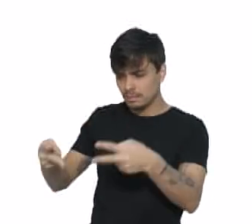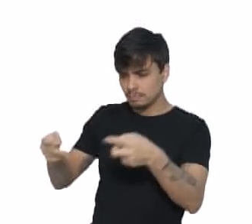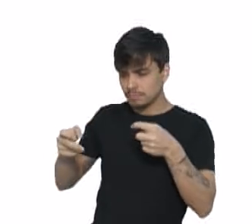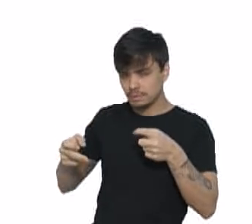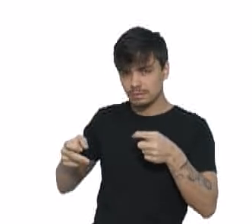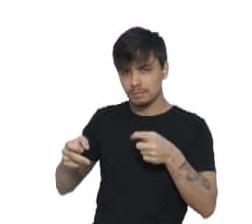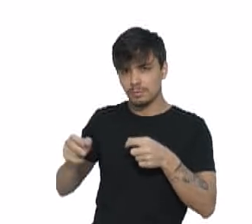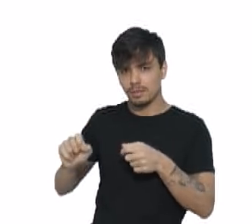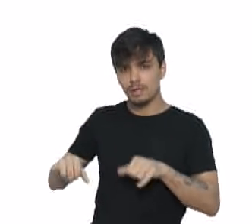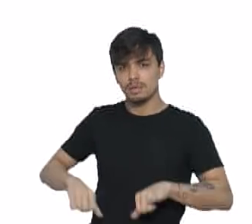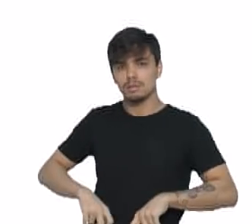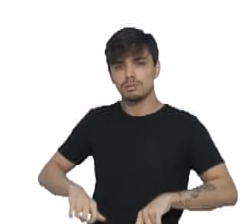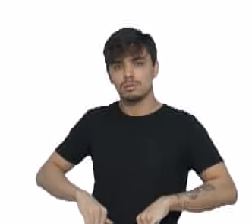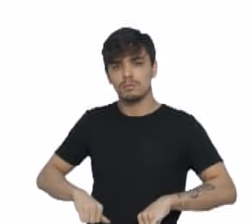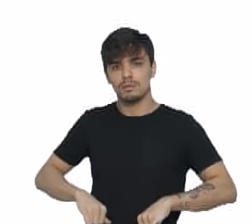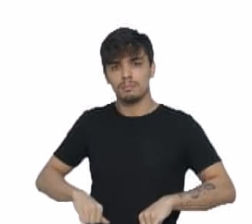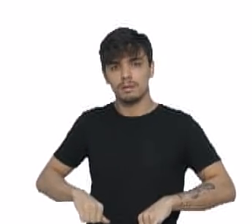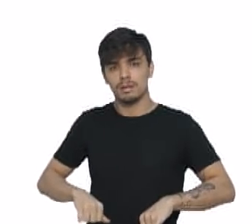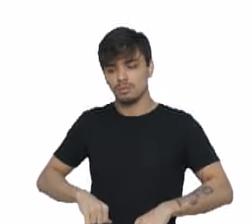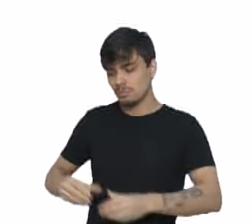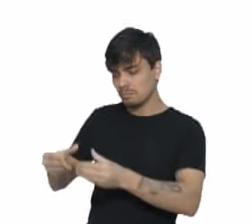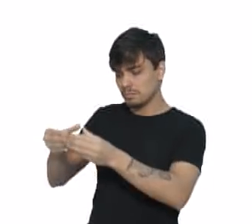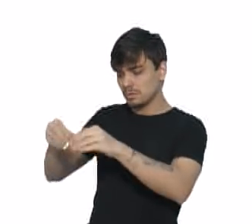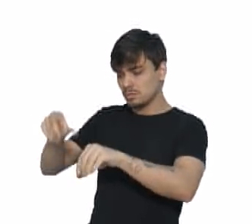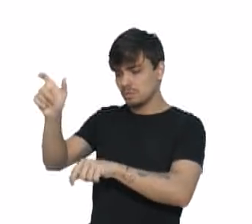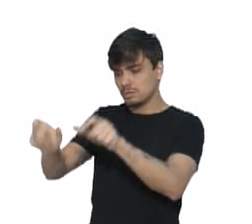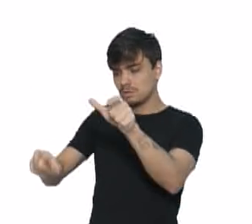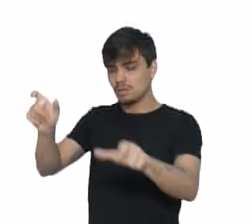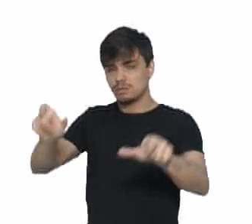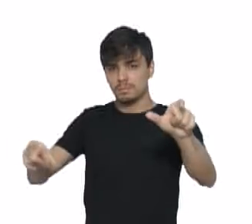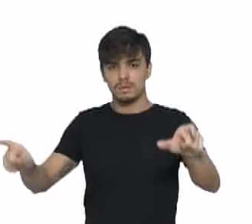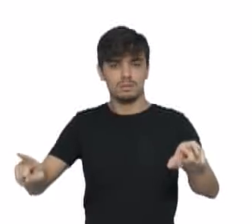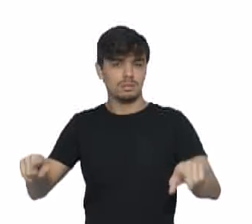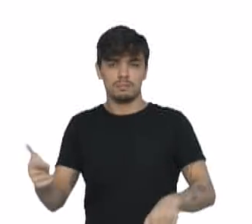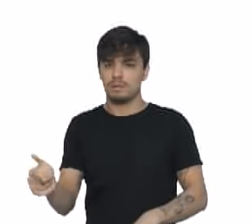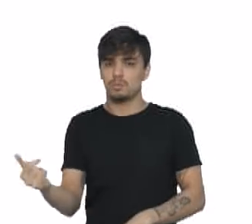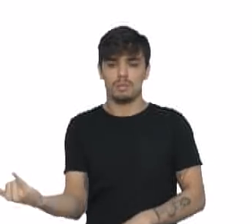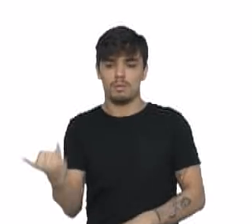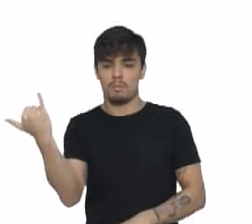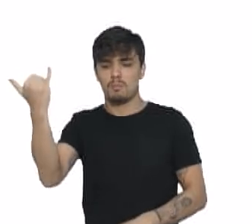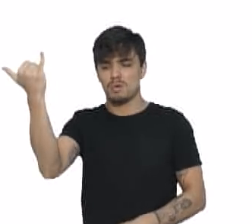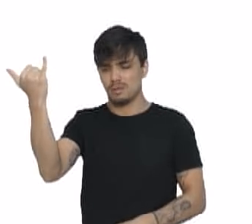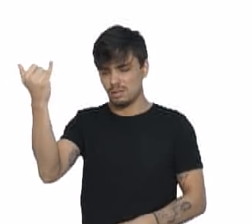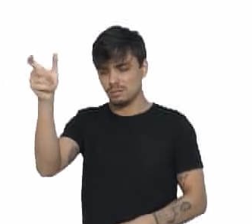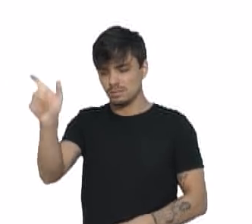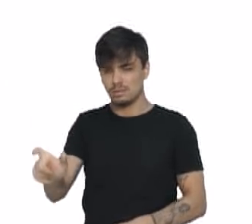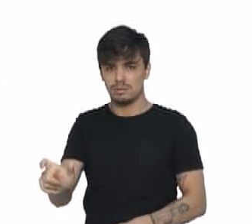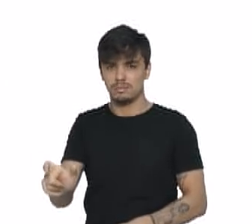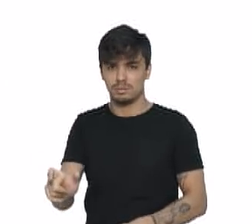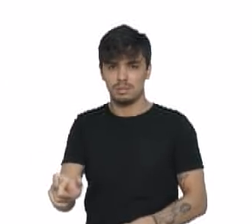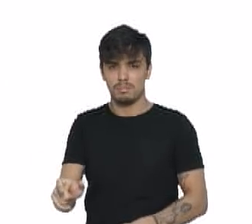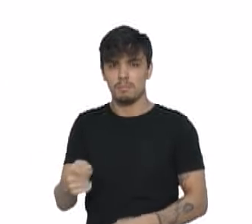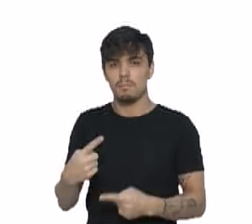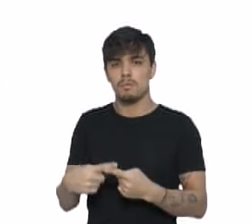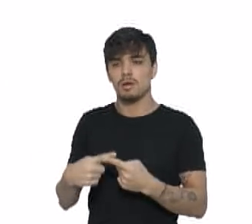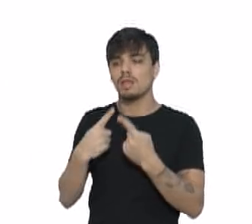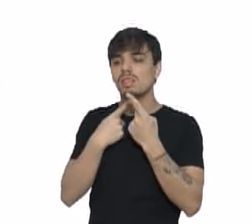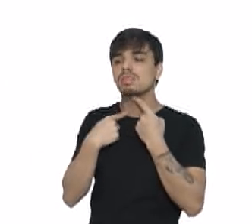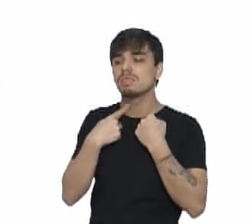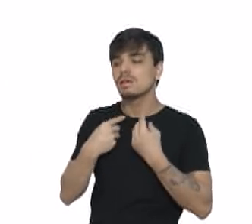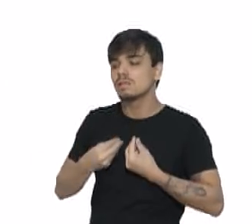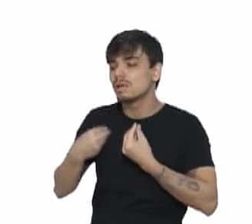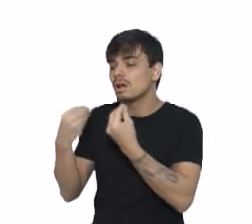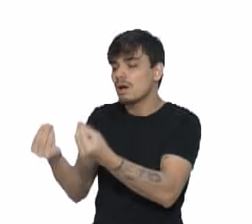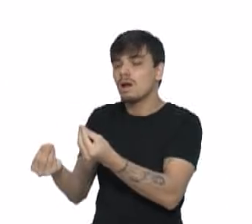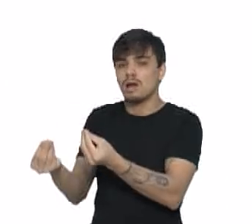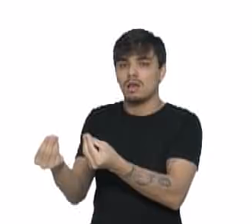traz prejuízo às pessoas e que ele não se importa com o ser humano, desejando todo tipo de sofrimento até as pessoas que